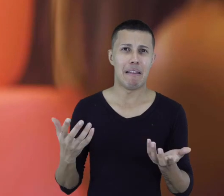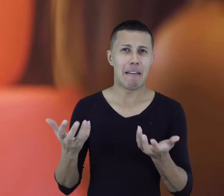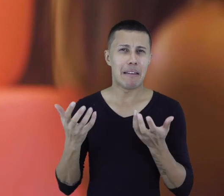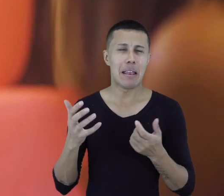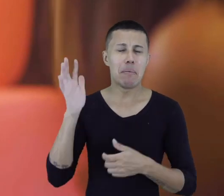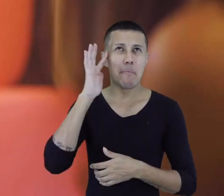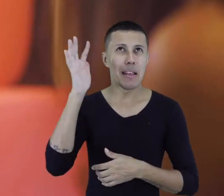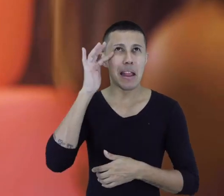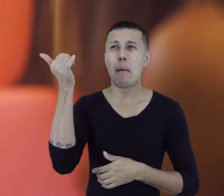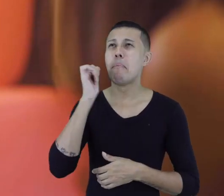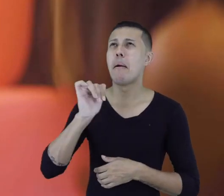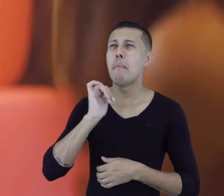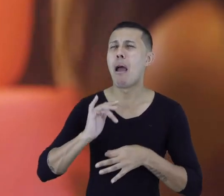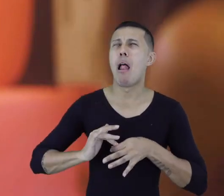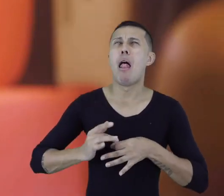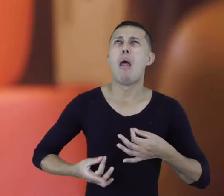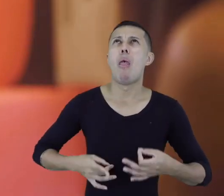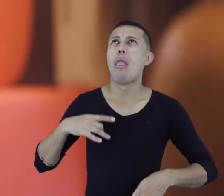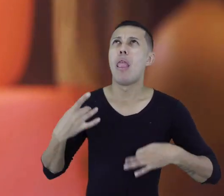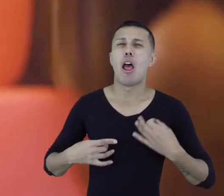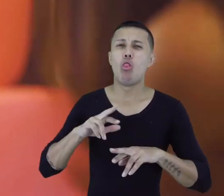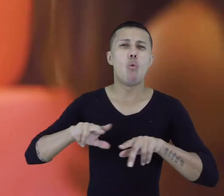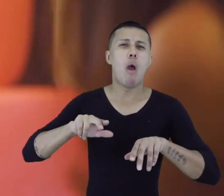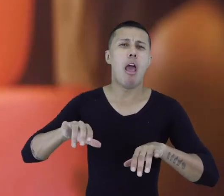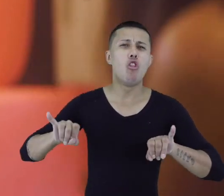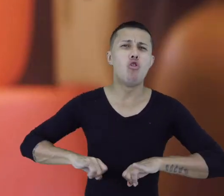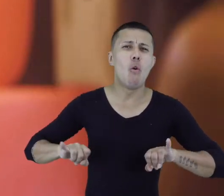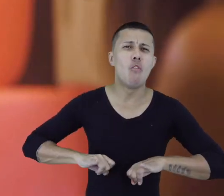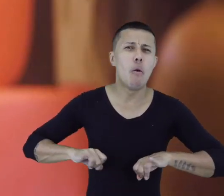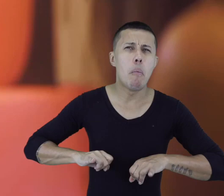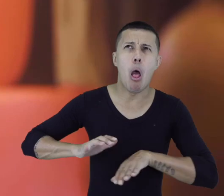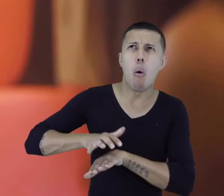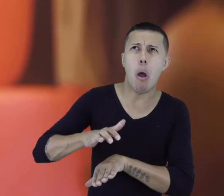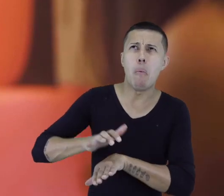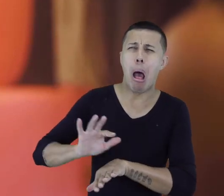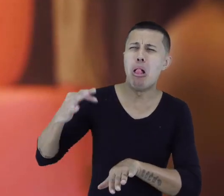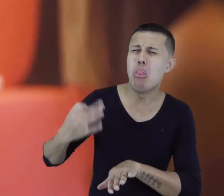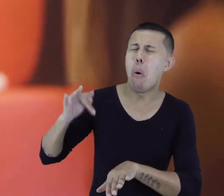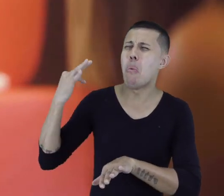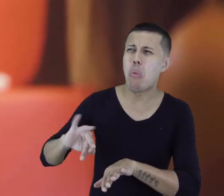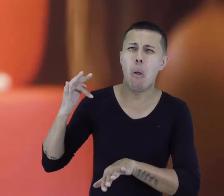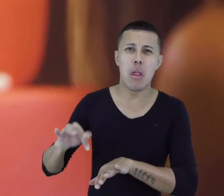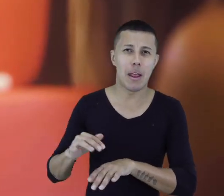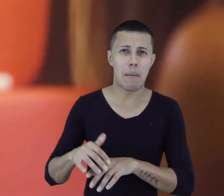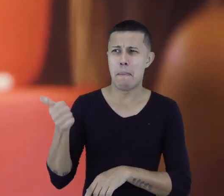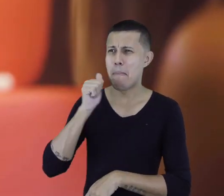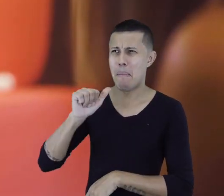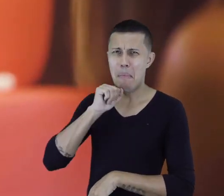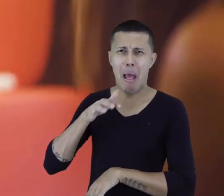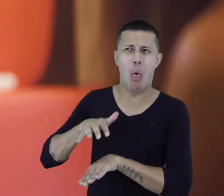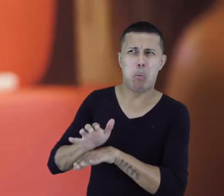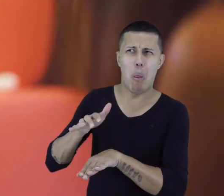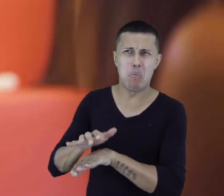gostaria de imaginar nossa mãe sentindo prazer, assim, que não fosse um lugar de sofrimento e de dor, né? Imagina, nossa mãe, essa pessoa que a gente mais ama, ter